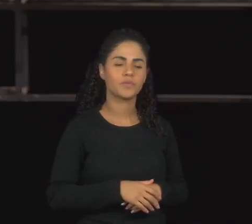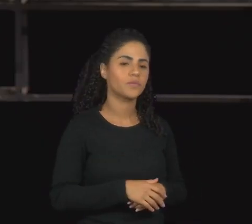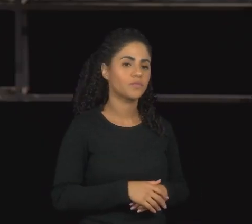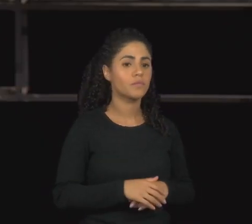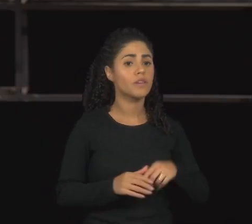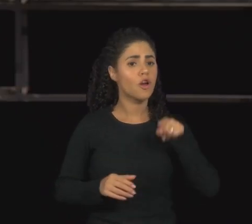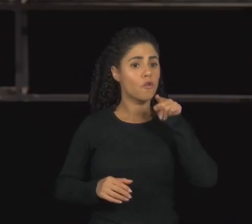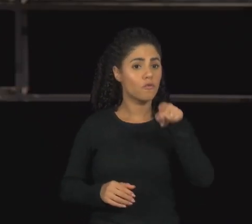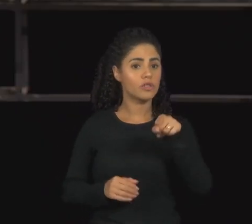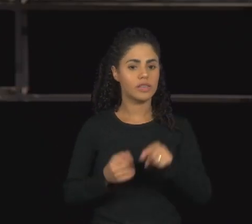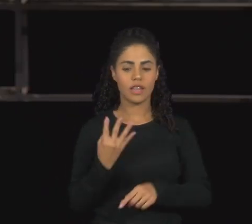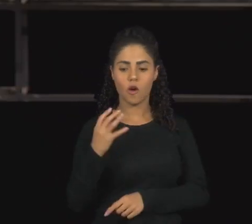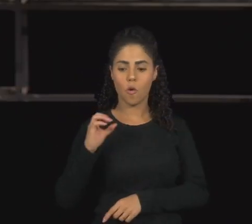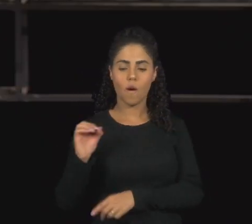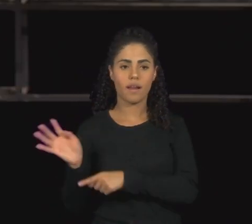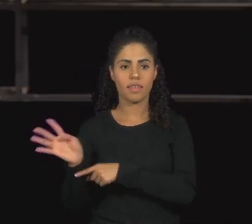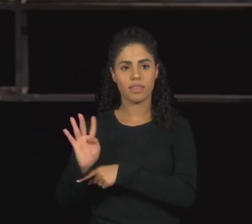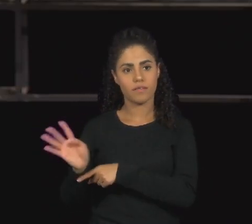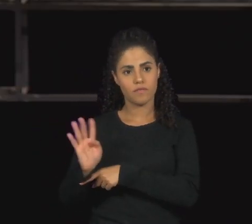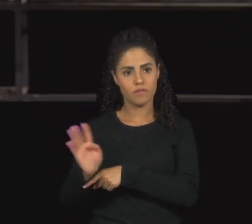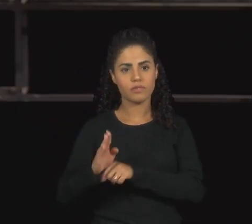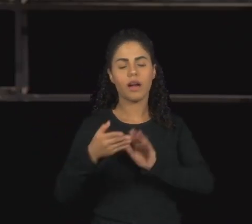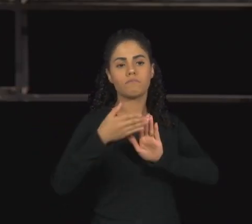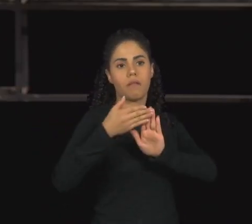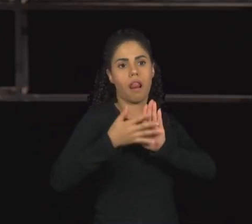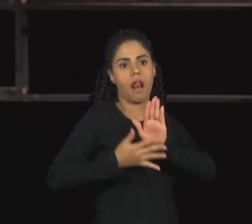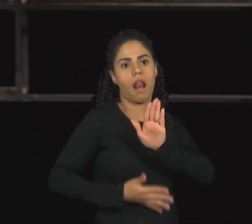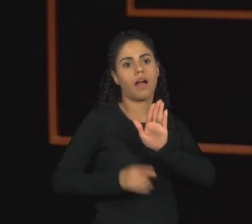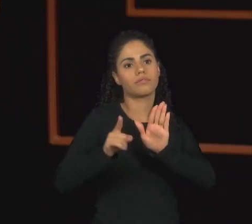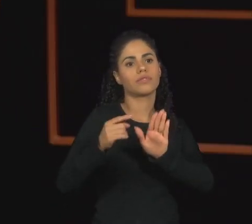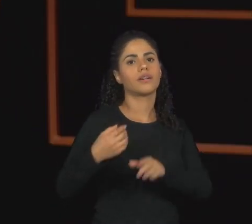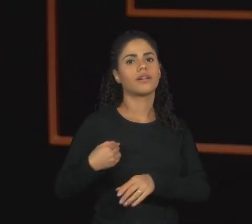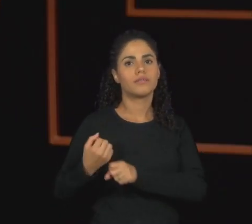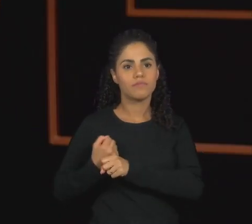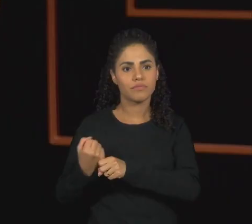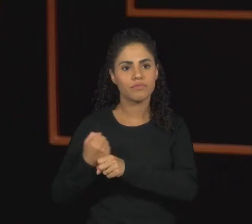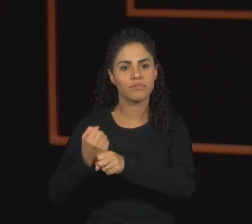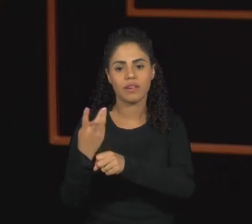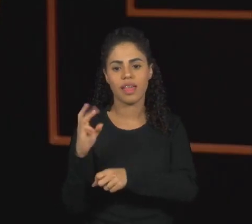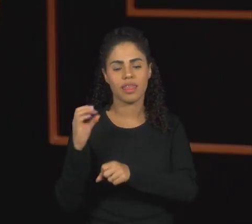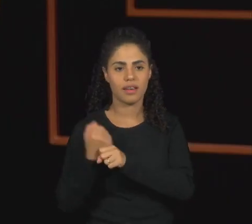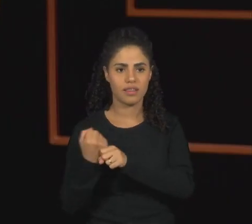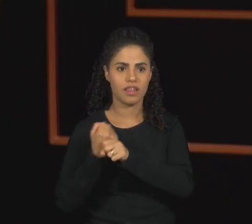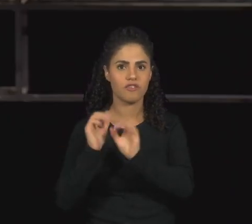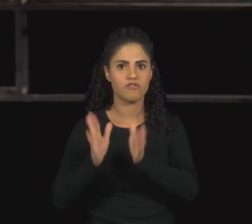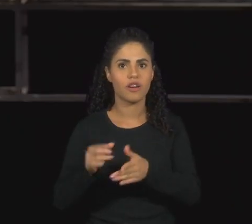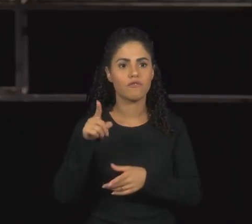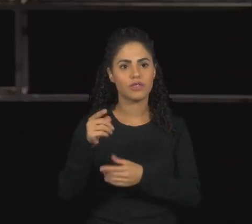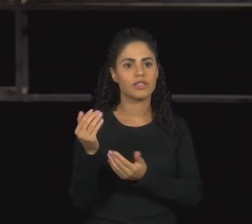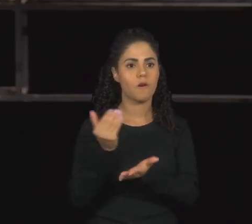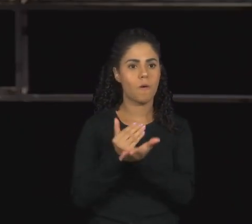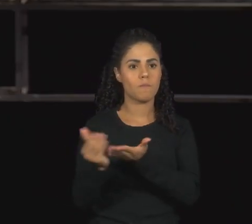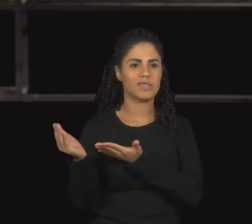tem cerca de 40 filmes no currículo, né? É bastante para uma carreira aí de pouco mais de 30 anos, né? Que você começou muito cedo. Dentre